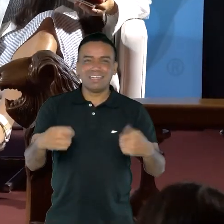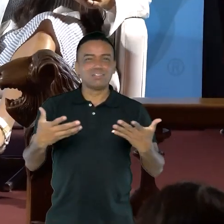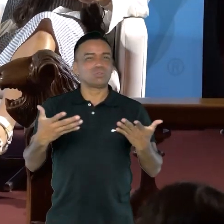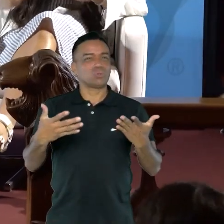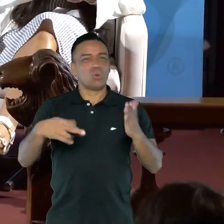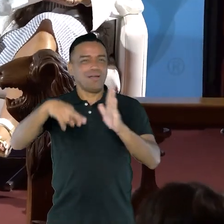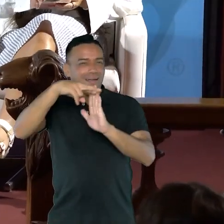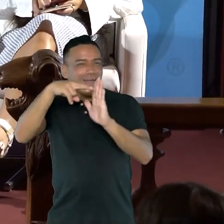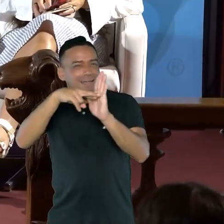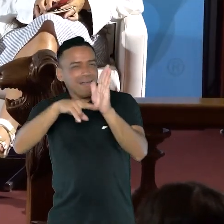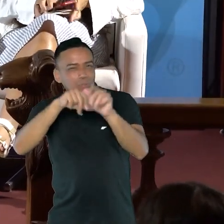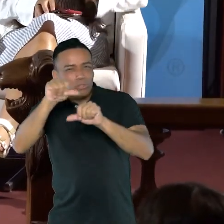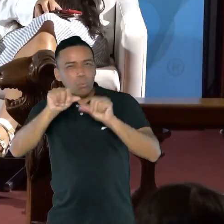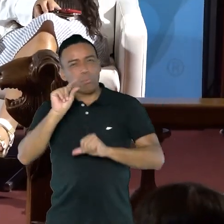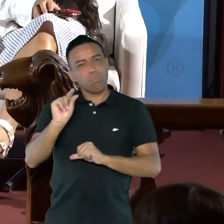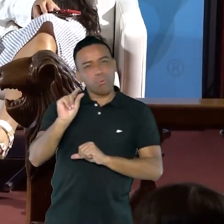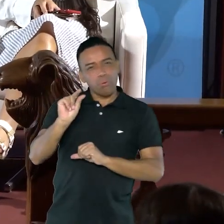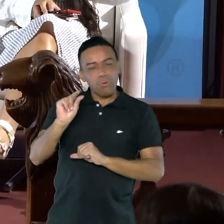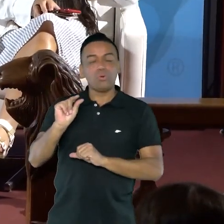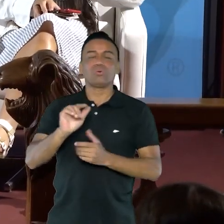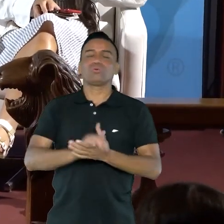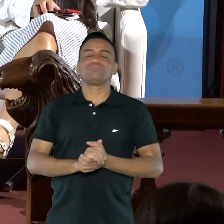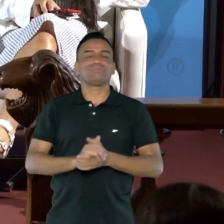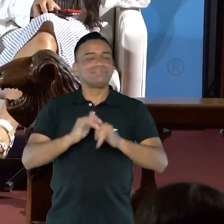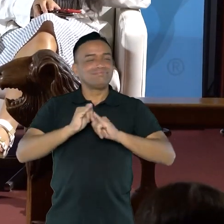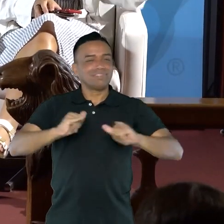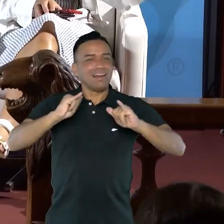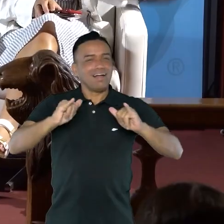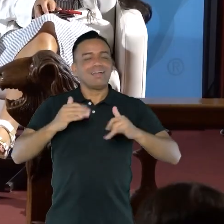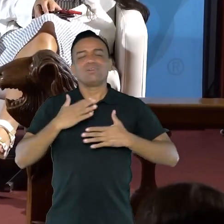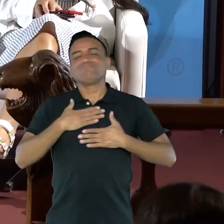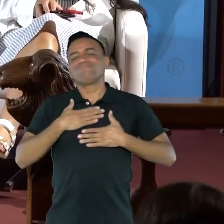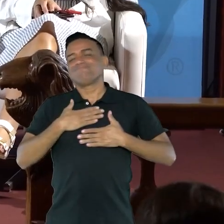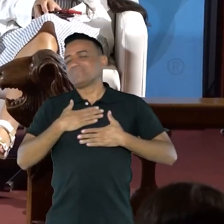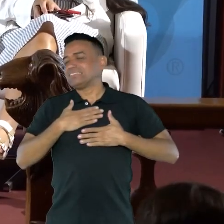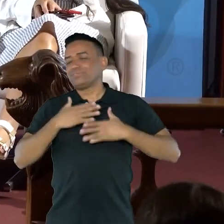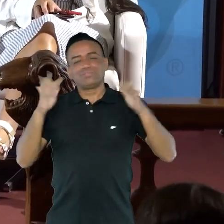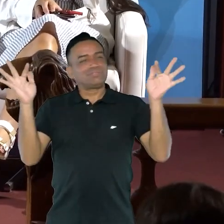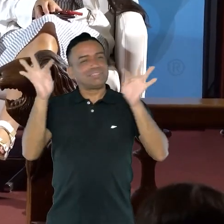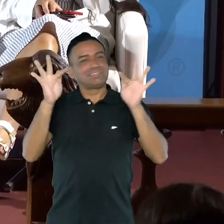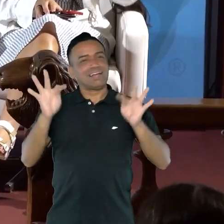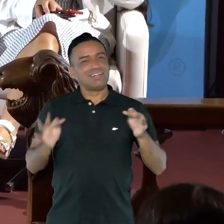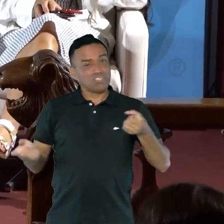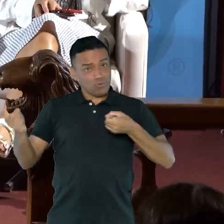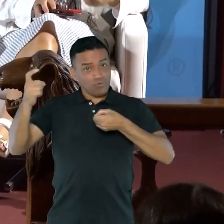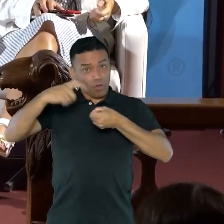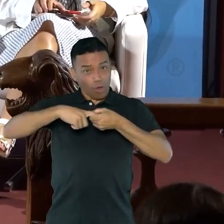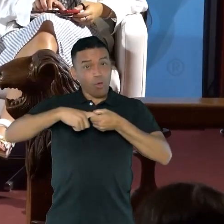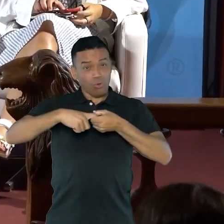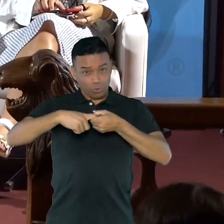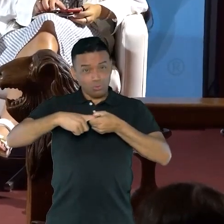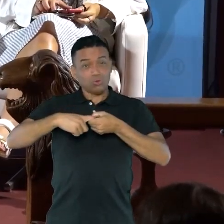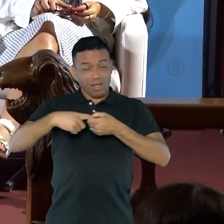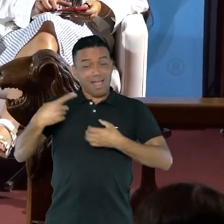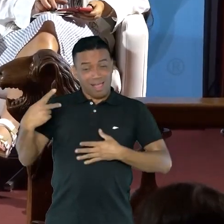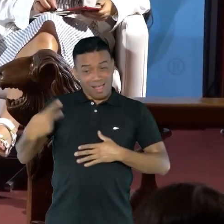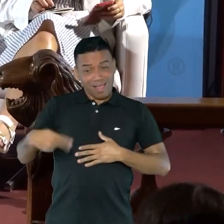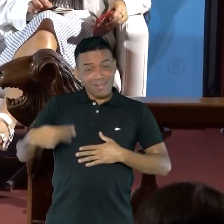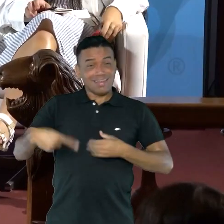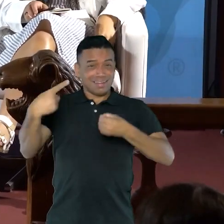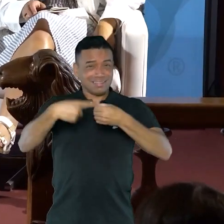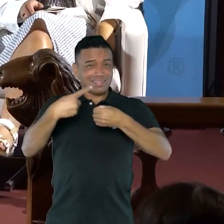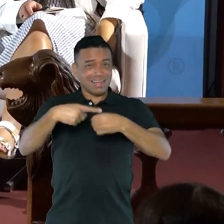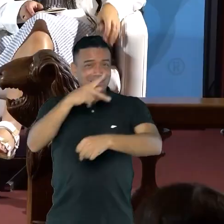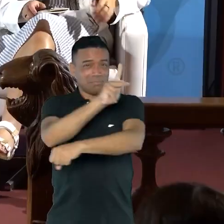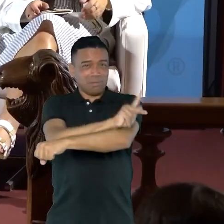quebrar o protocolo e dizer com imensa felicidade que eu volto a Paracatu. Essa cidade mora no meu